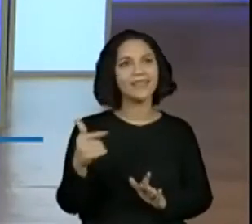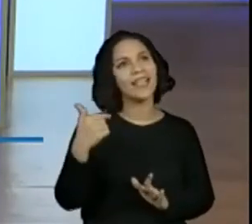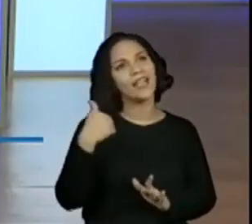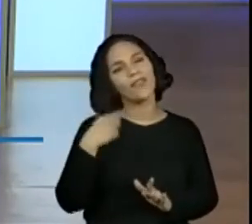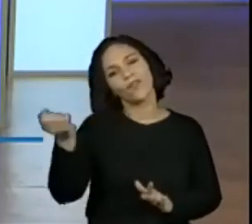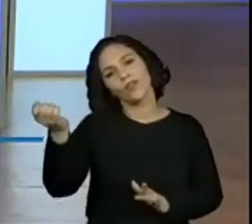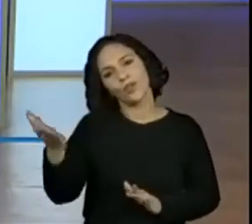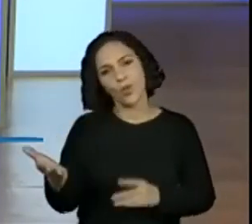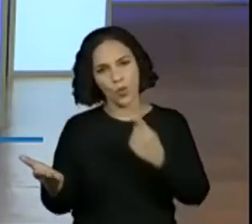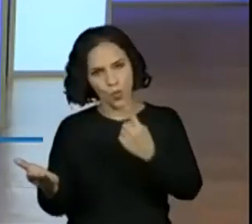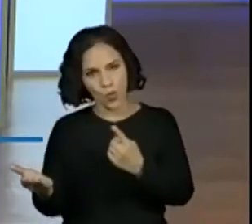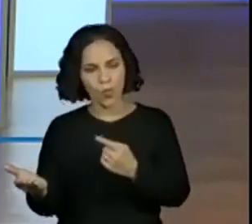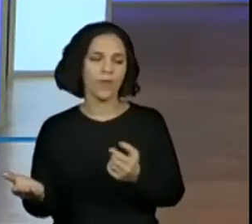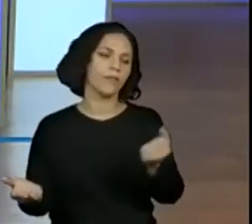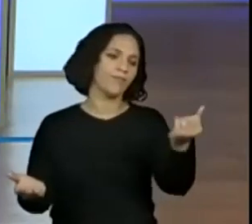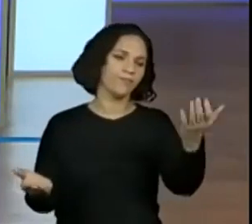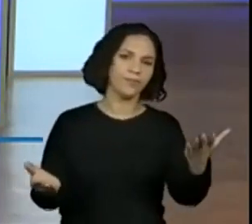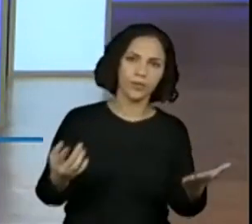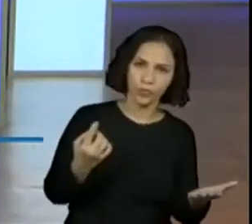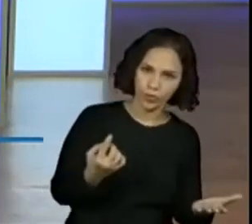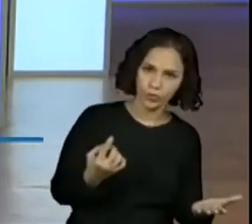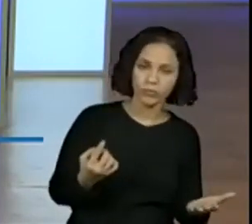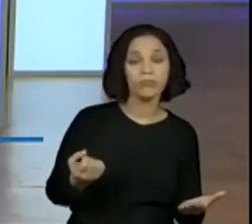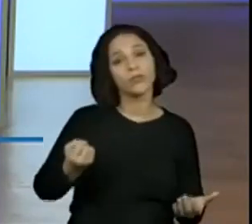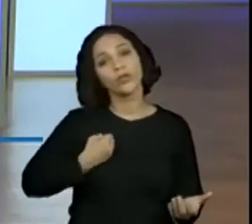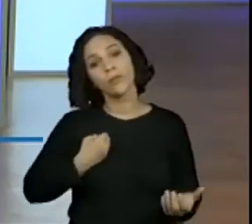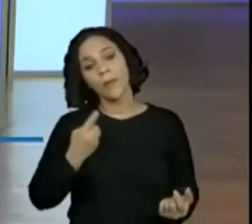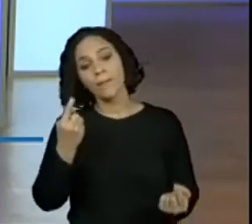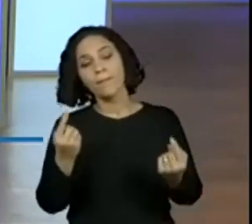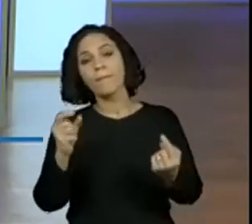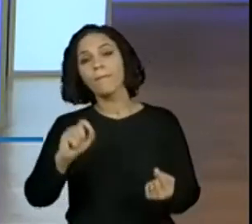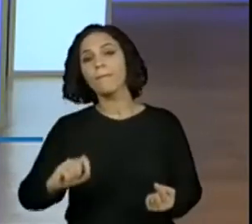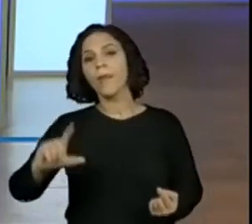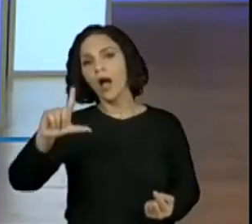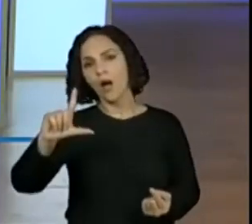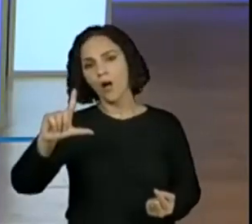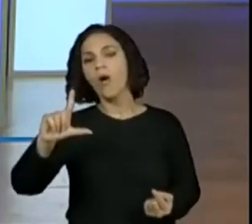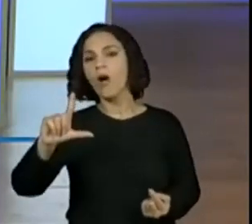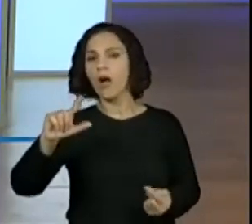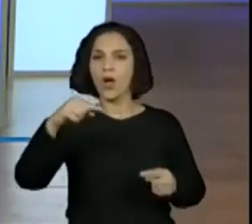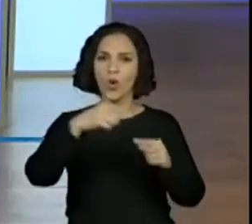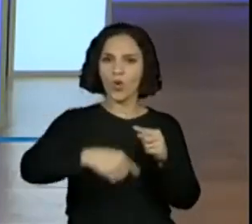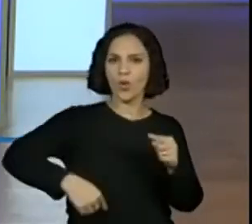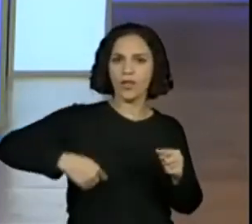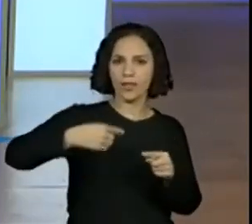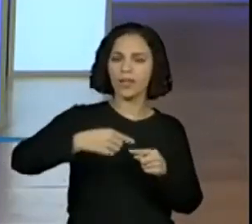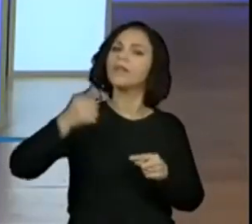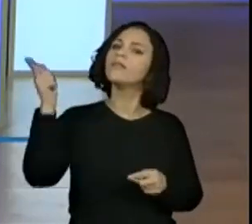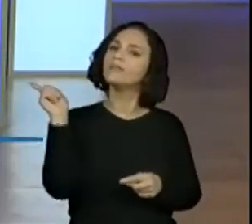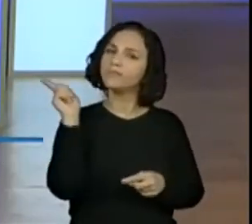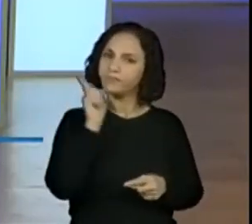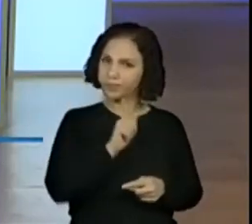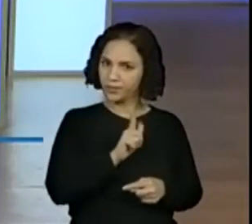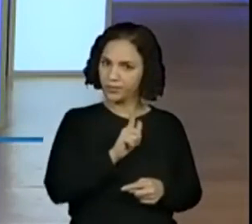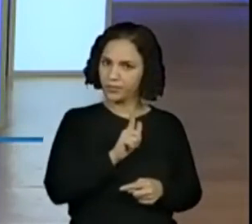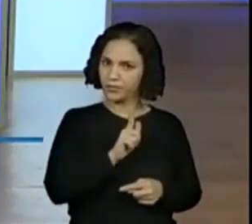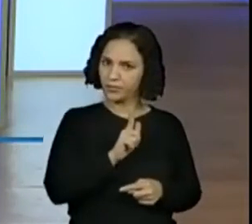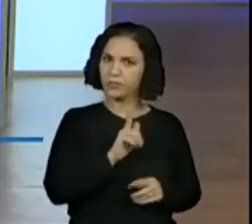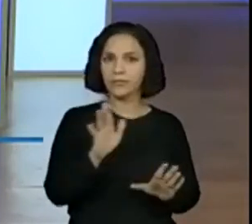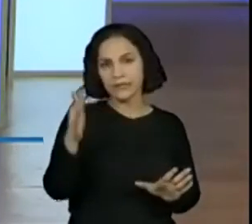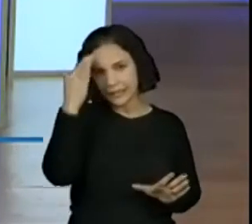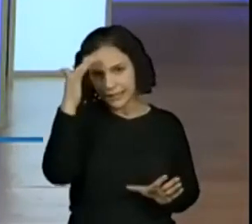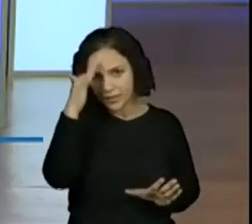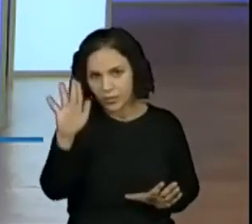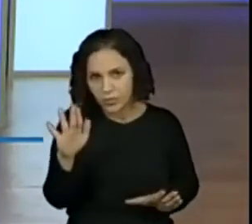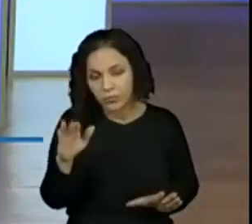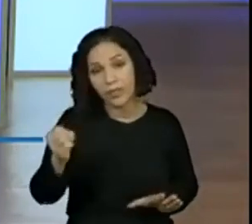jogar uma vez o para o Jonas vai jogar uma vez a gente vai tirar algum número da daquele que tirou o número maior na rodada vence a rodada vence a rodada então